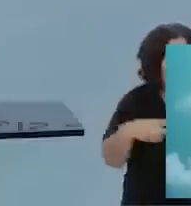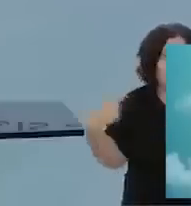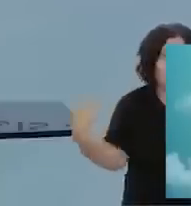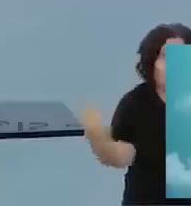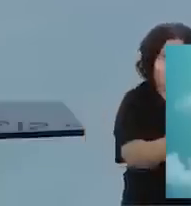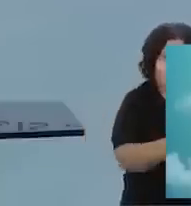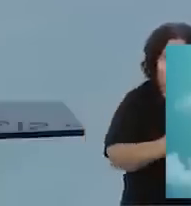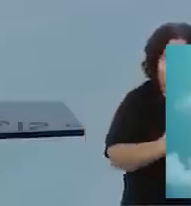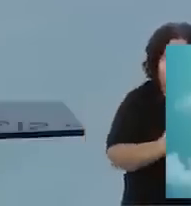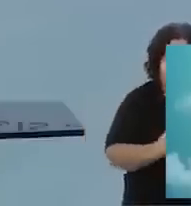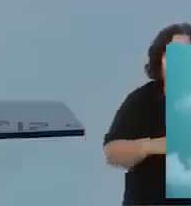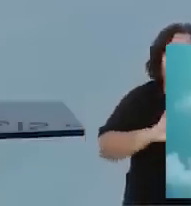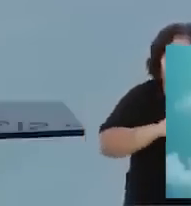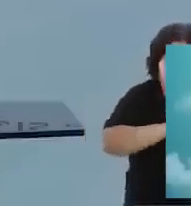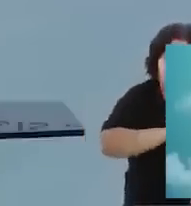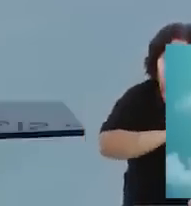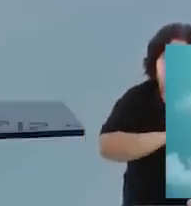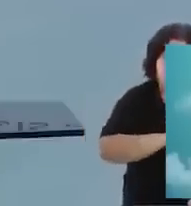sem hipocrisia.